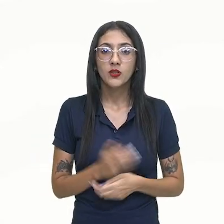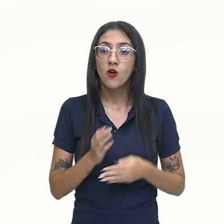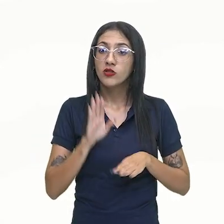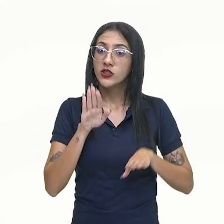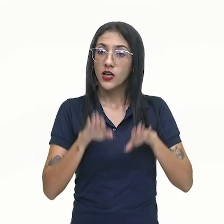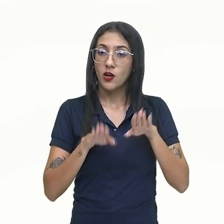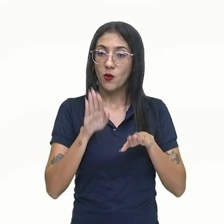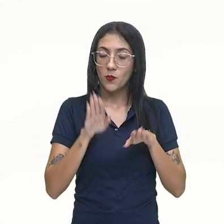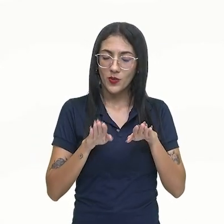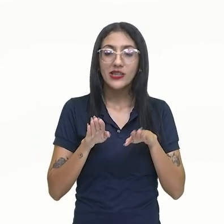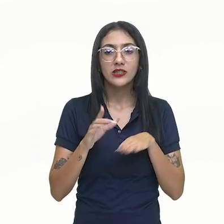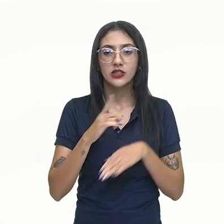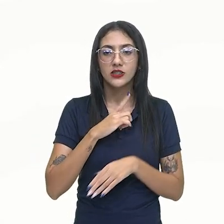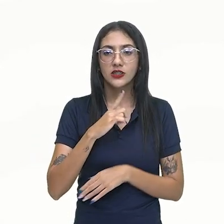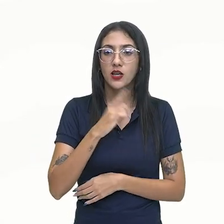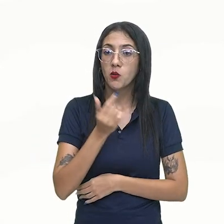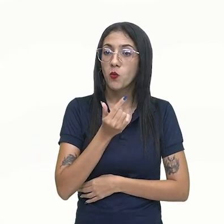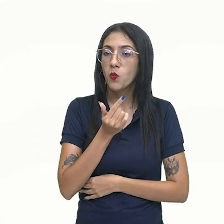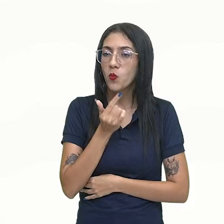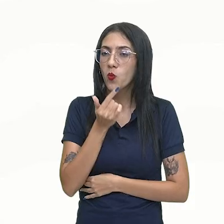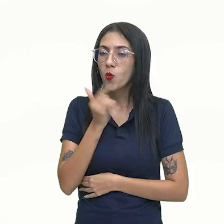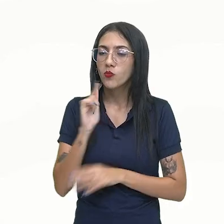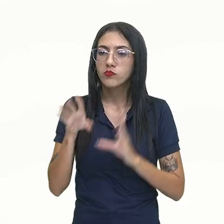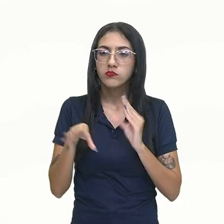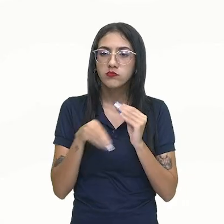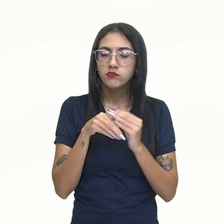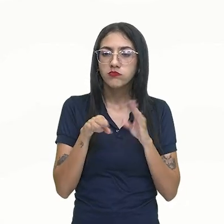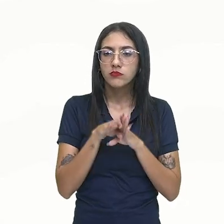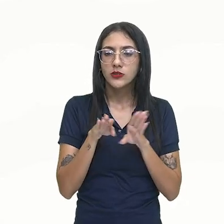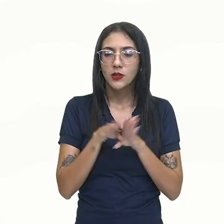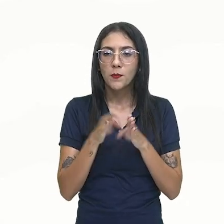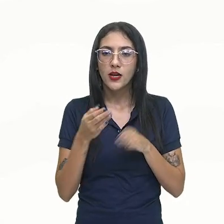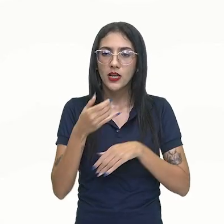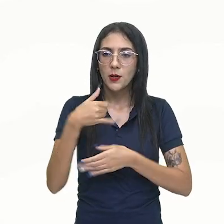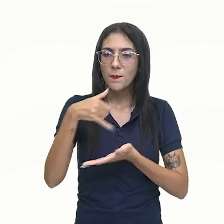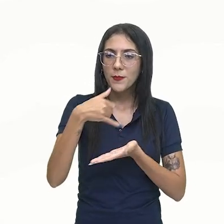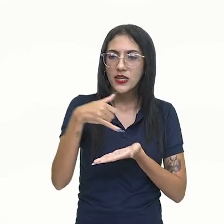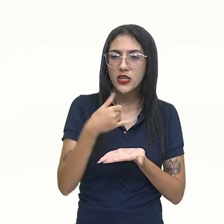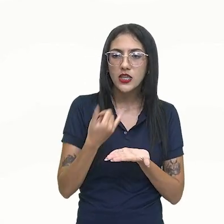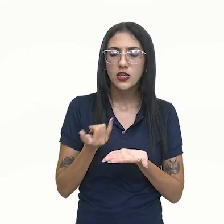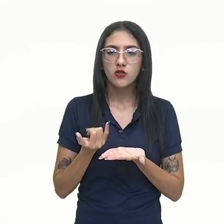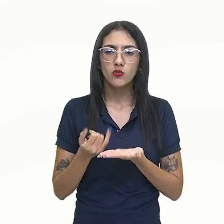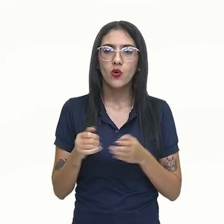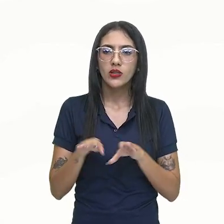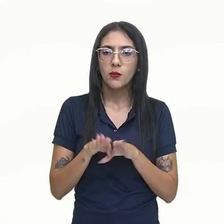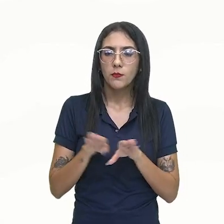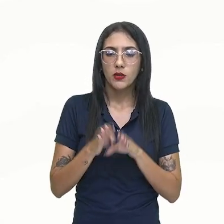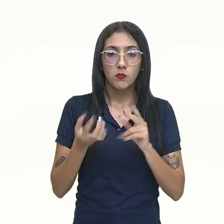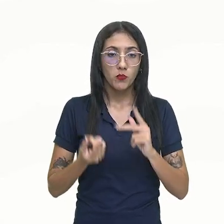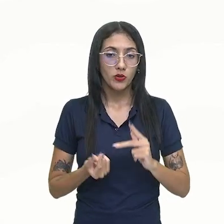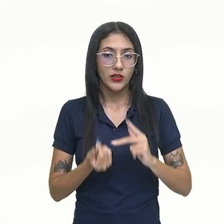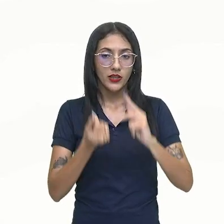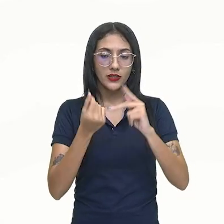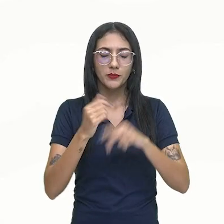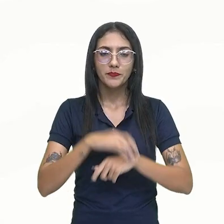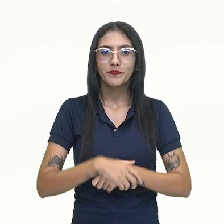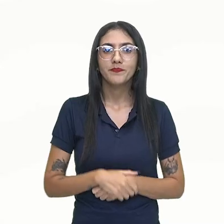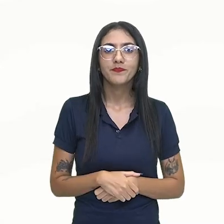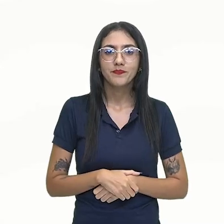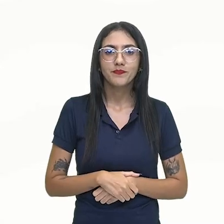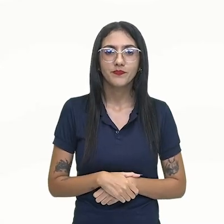possui ainda também na sua composição proteínas, lipídios e pigmentos também.